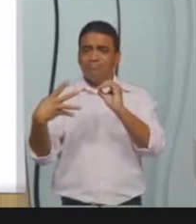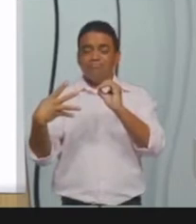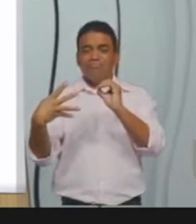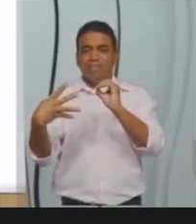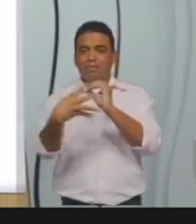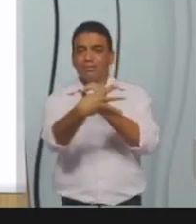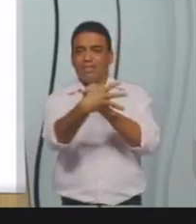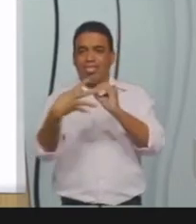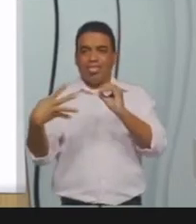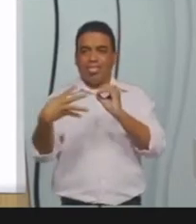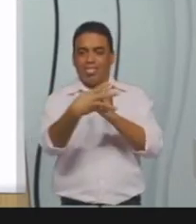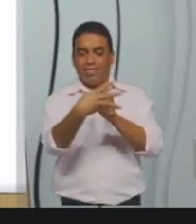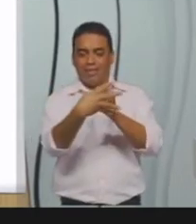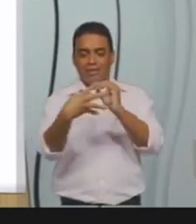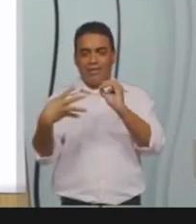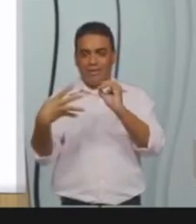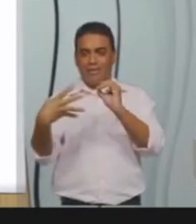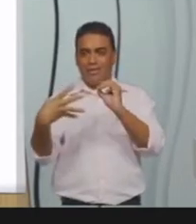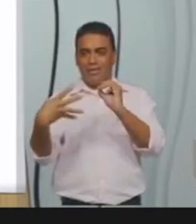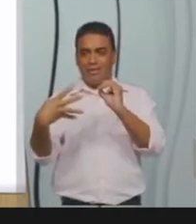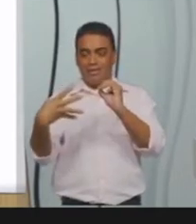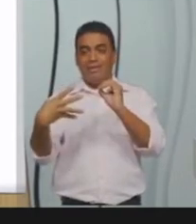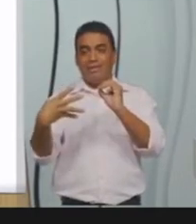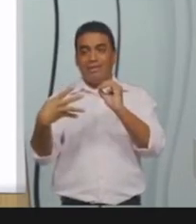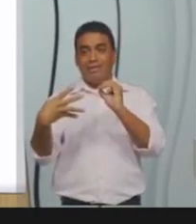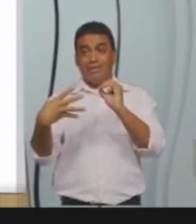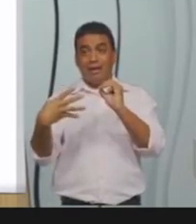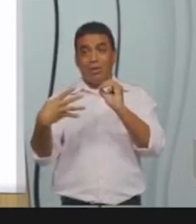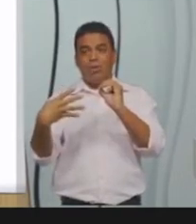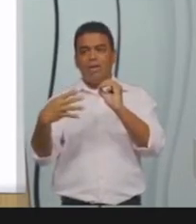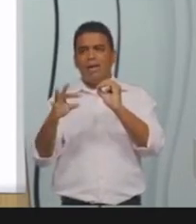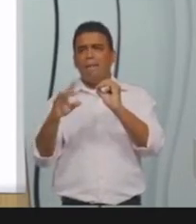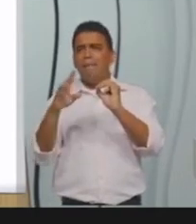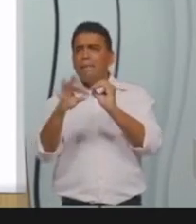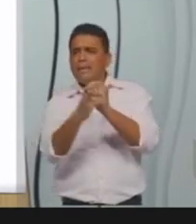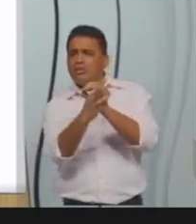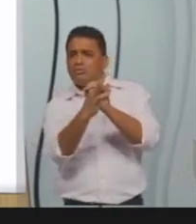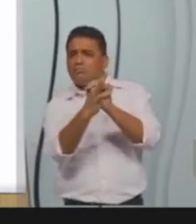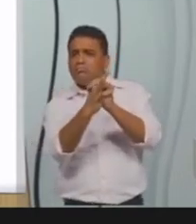horizontal. O Equador é o ponto de partida, essa linha central aqui.